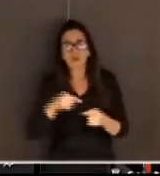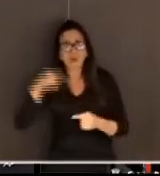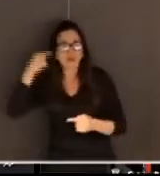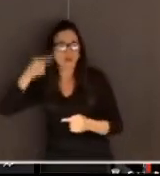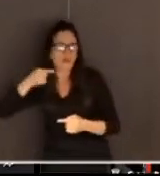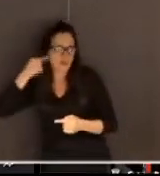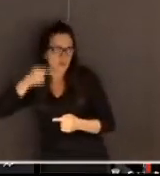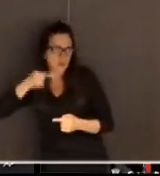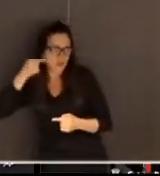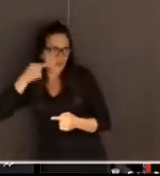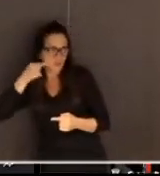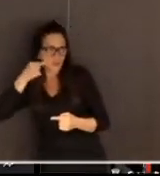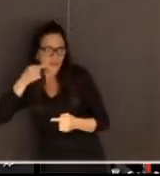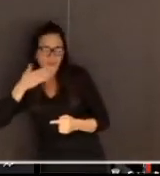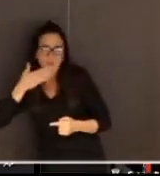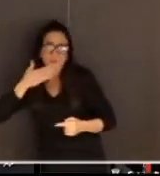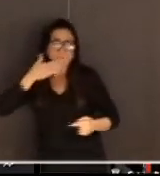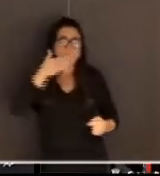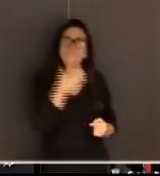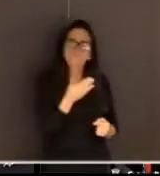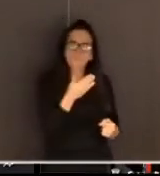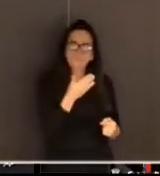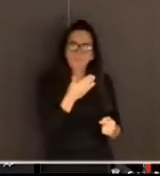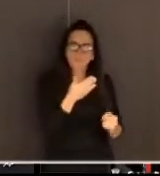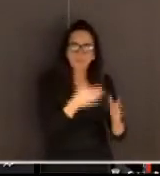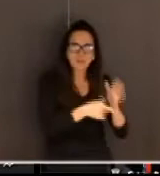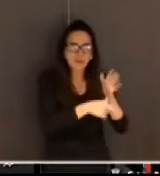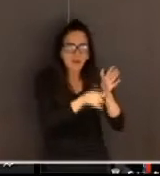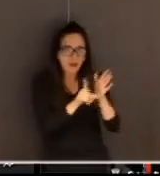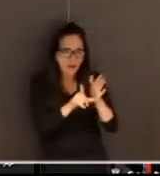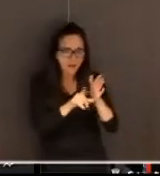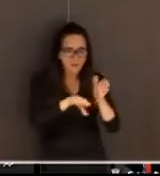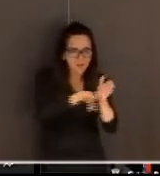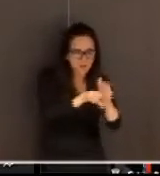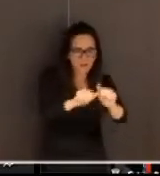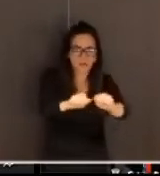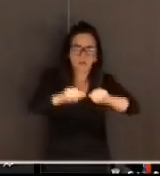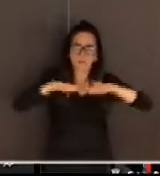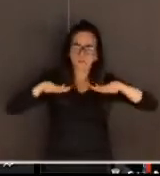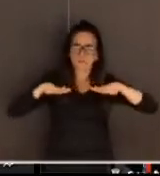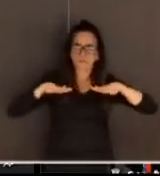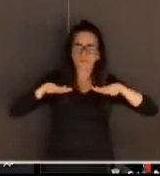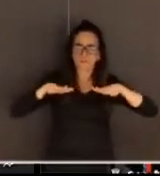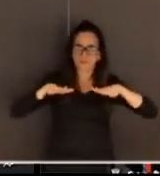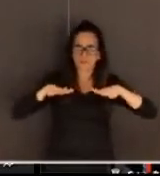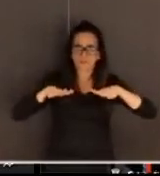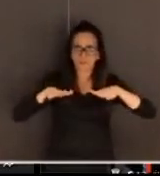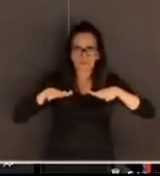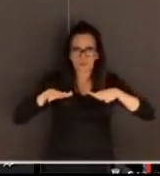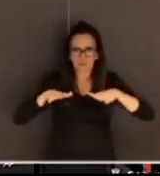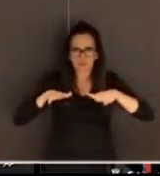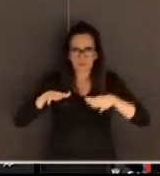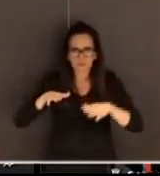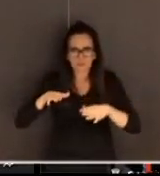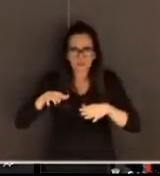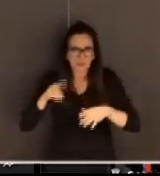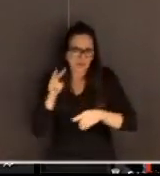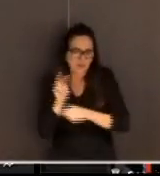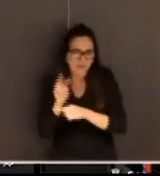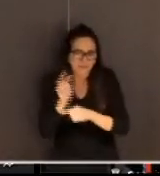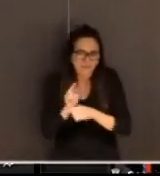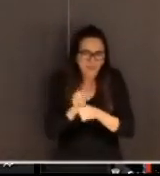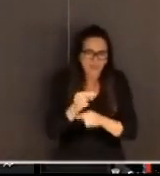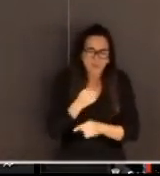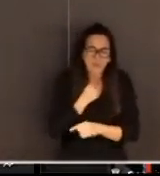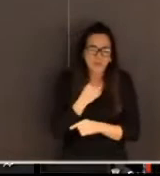pleitear o uso das roupas civis antes que o réu fosse apresentado. A defesa não pode falar que foi